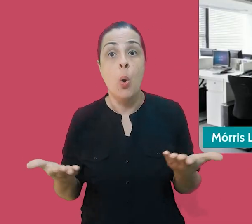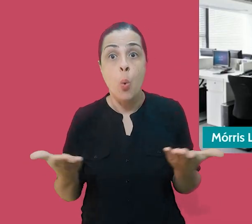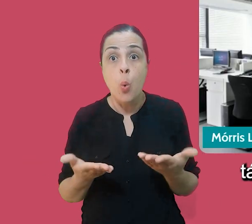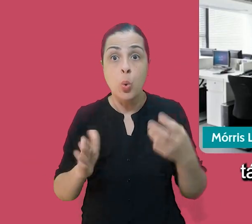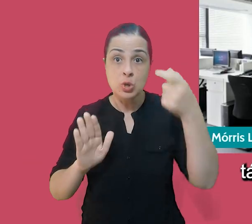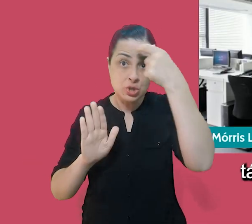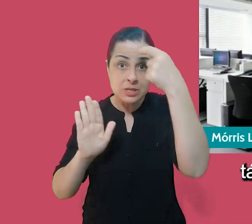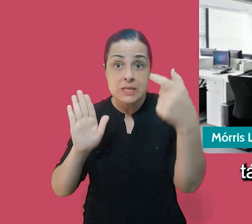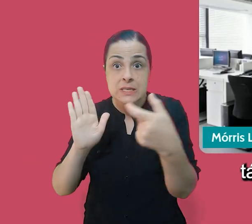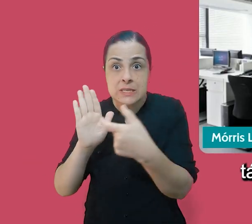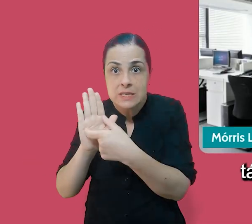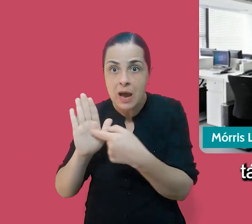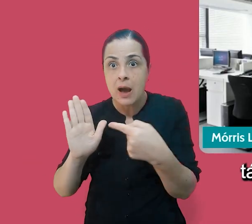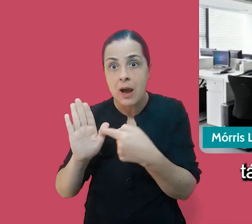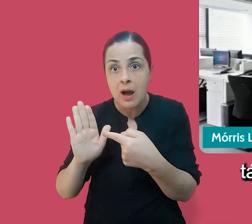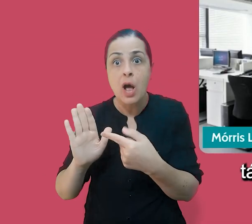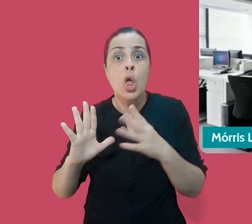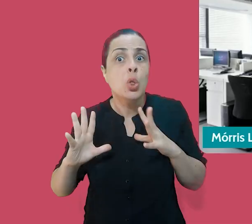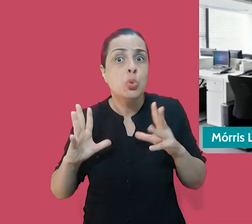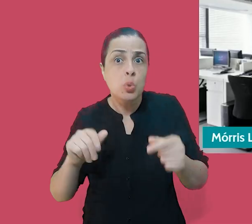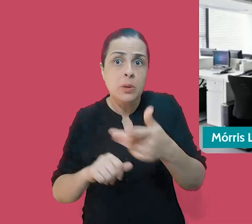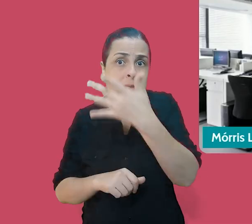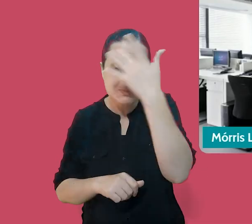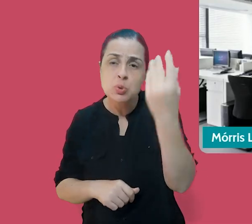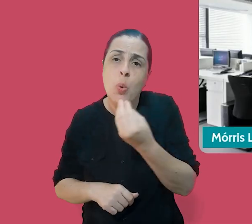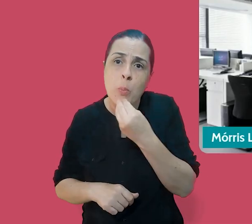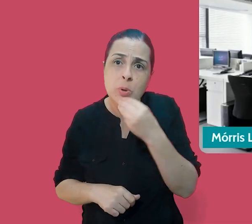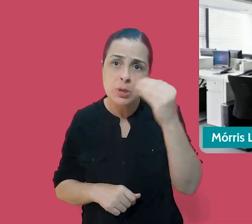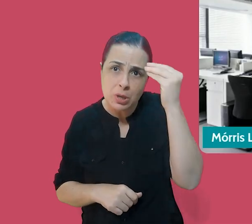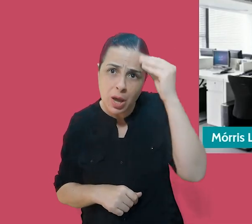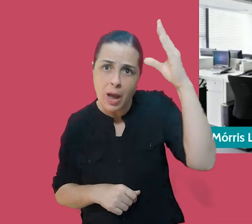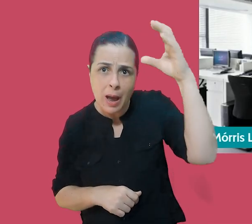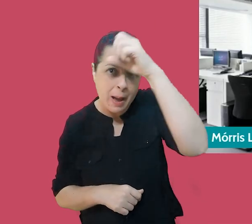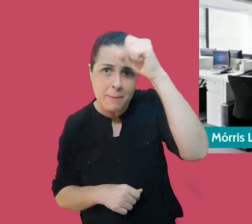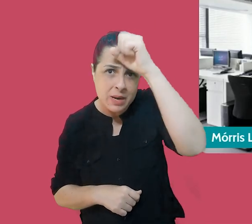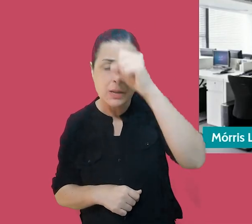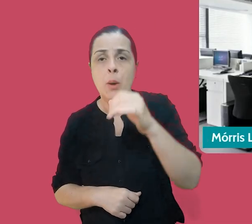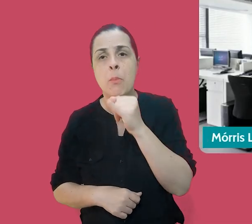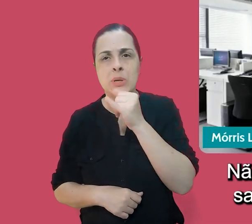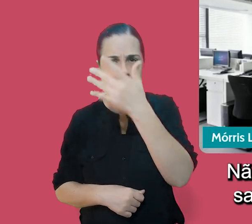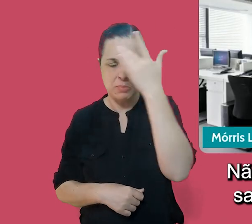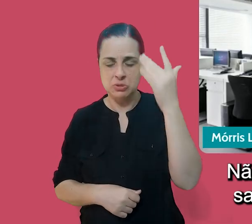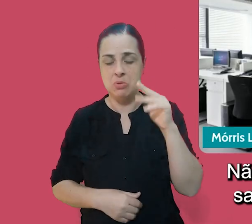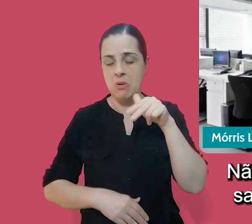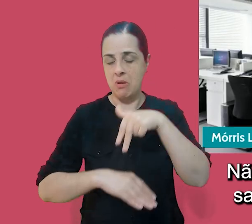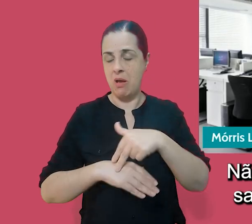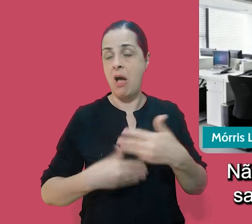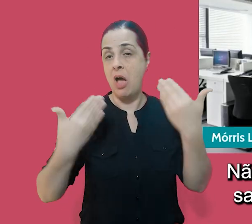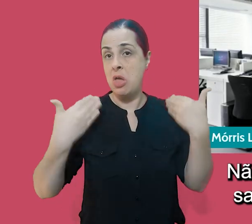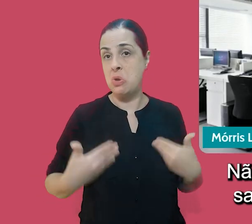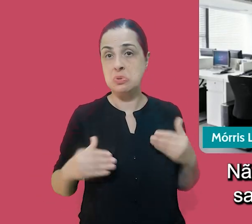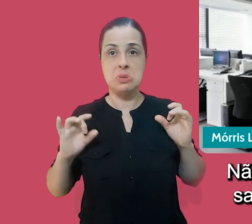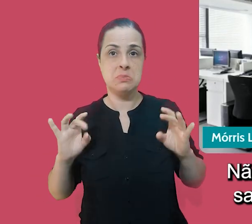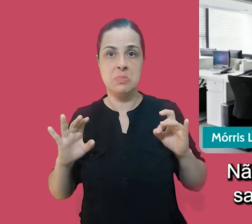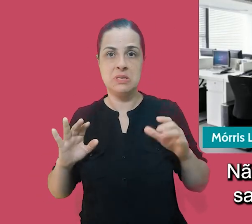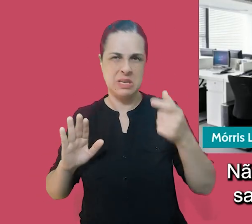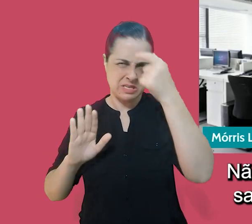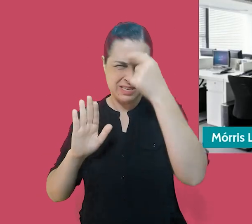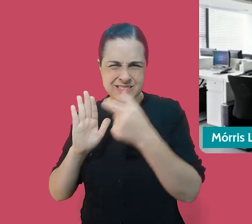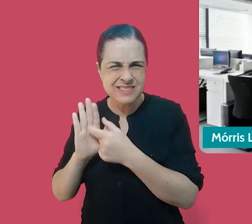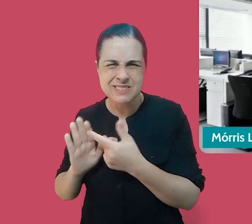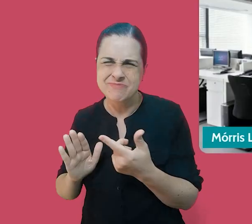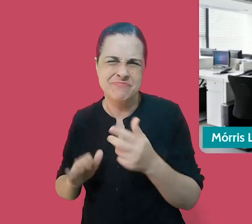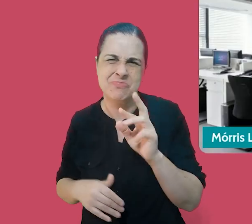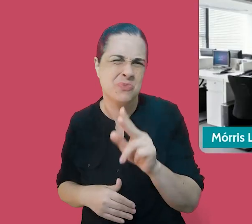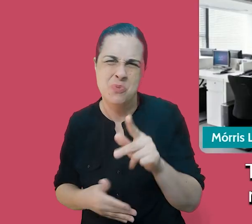artificial, tá todo mundo aprendendo hoje em dia, né? Tipo, essa coisa, sou especialista de inteligência artificial. Não é ainda, porque o negócio saiu há poucos meses